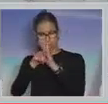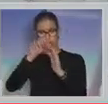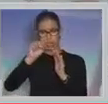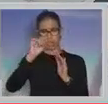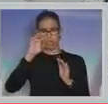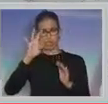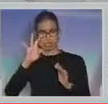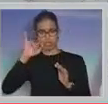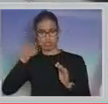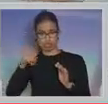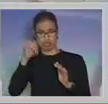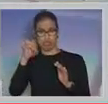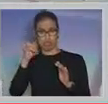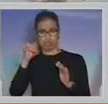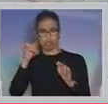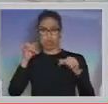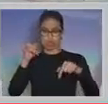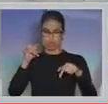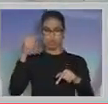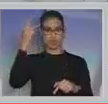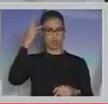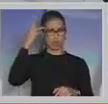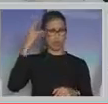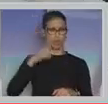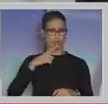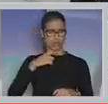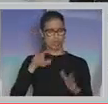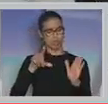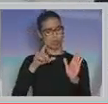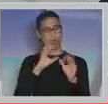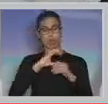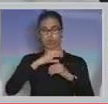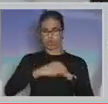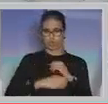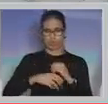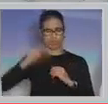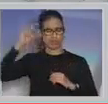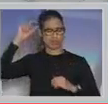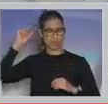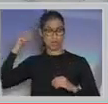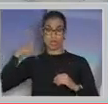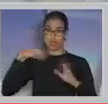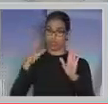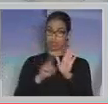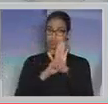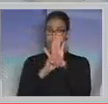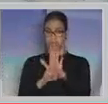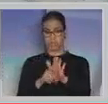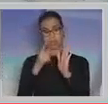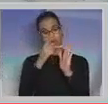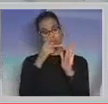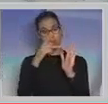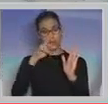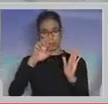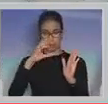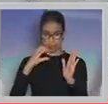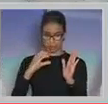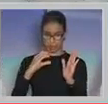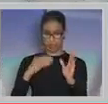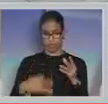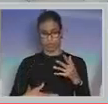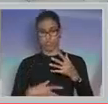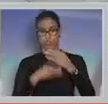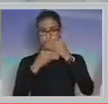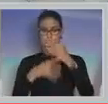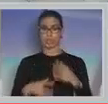nós aqui em São Paulo temos uma constituição arcaica eu apresentei já uma proposta que uma peque uma proposta